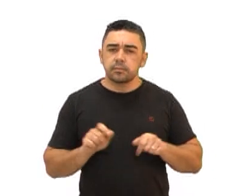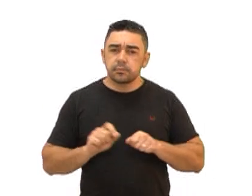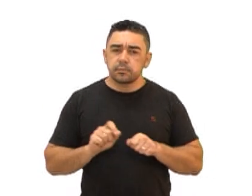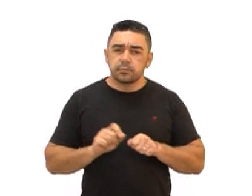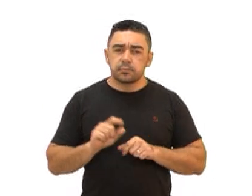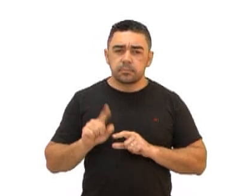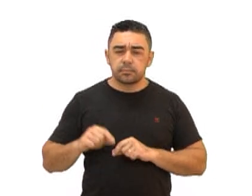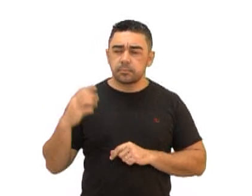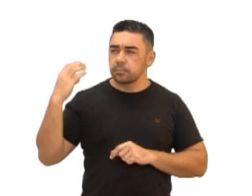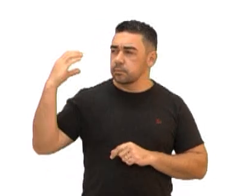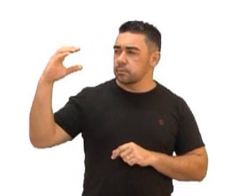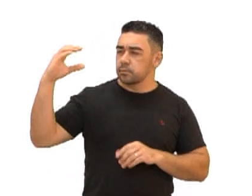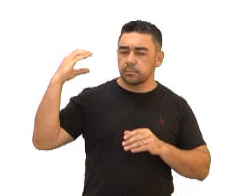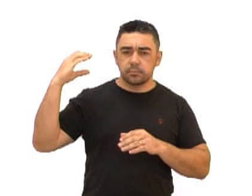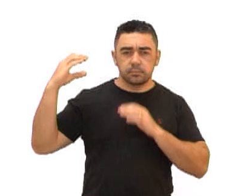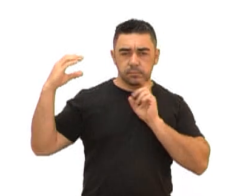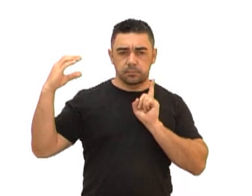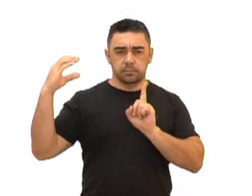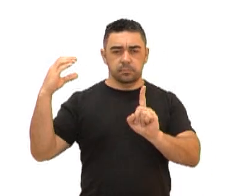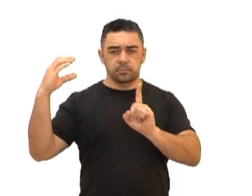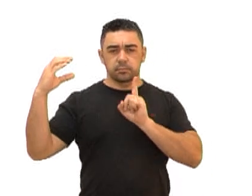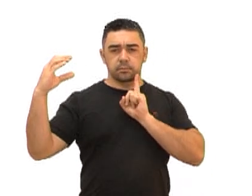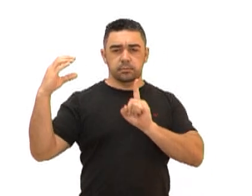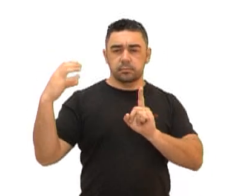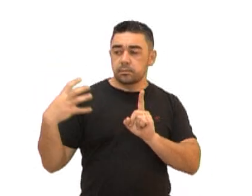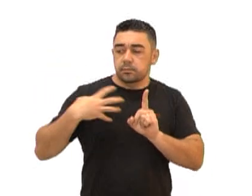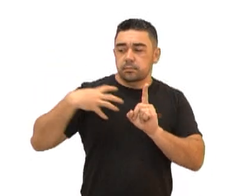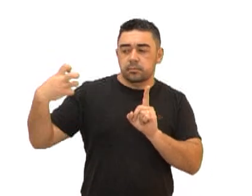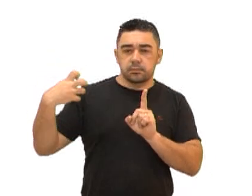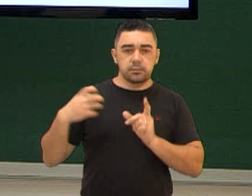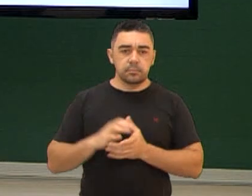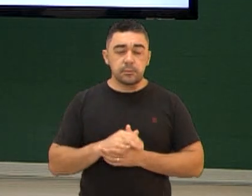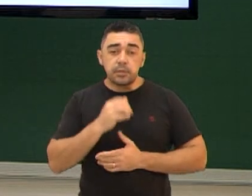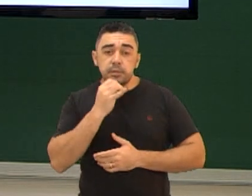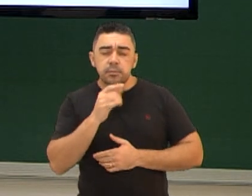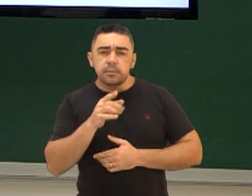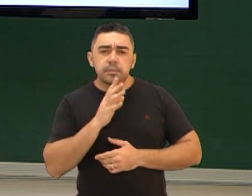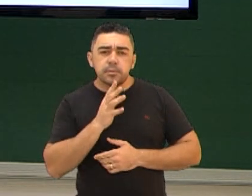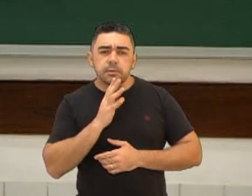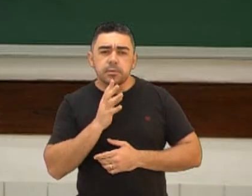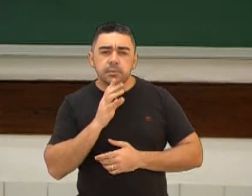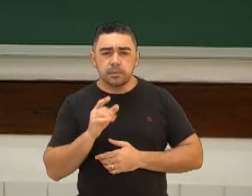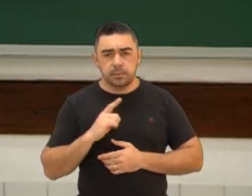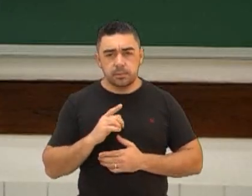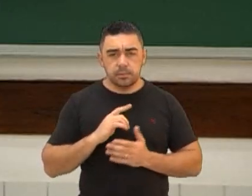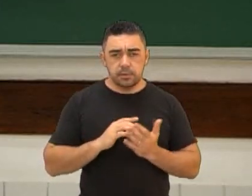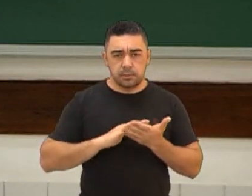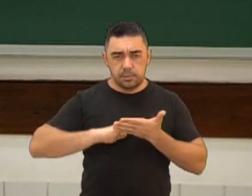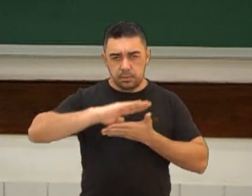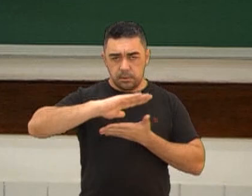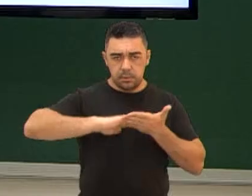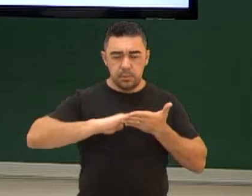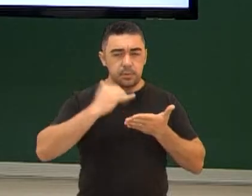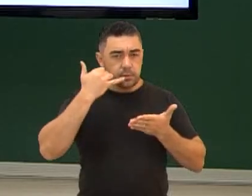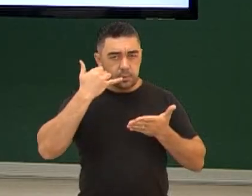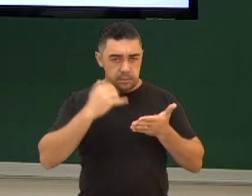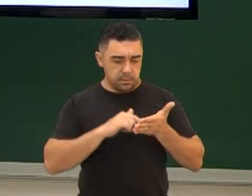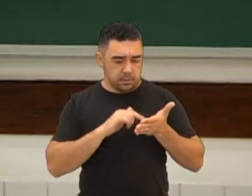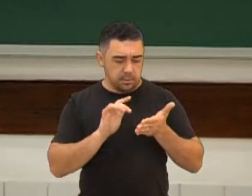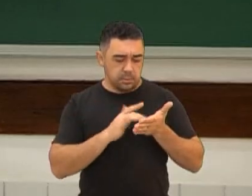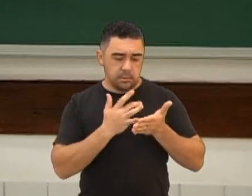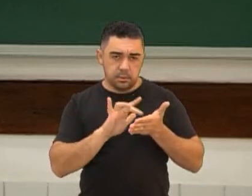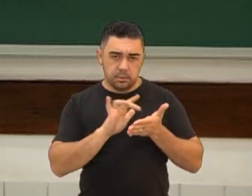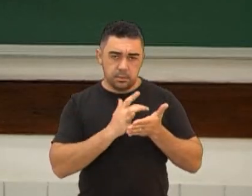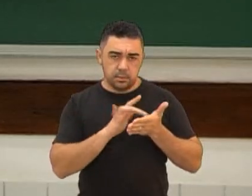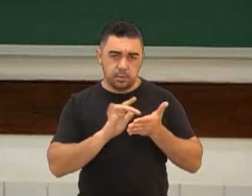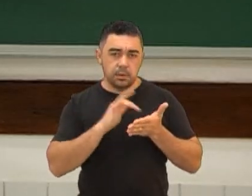sensores capacitivos. Ok? Então, por exemplo, o teclado, o nosso touchscreen, né, do celular,